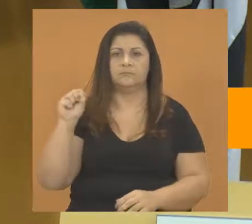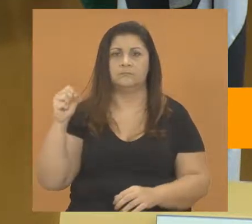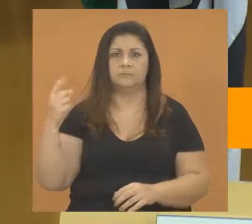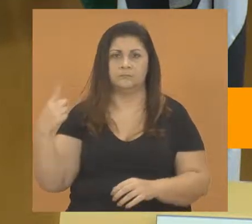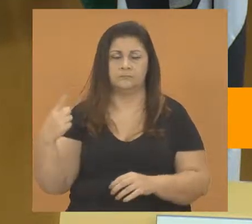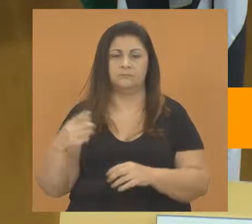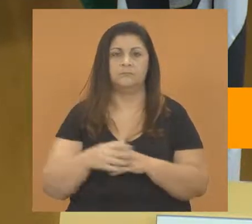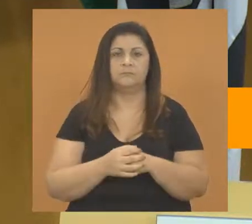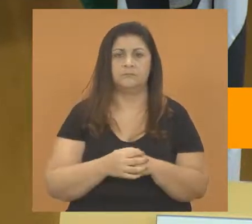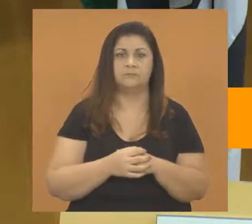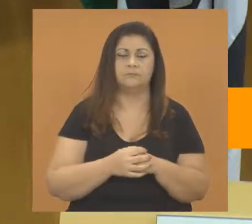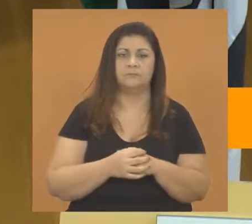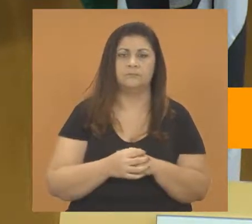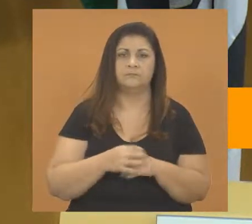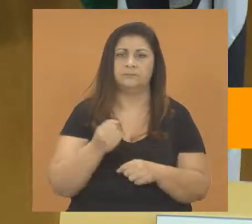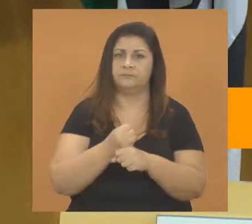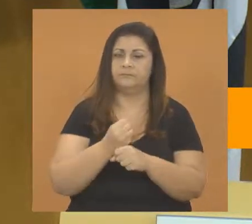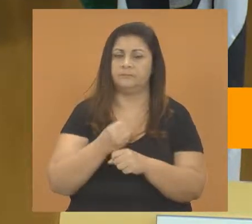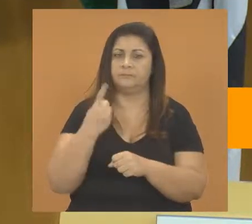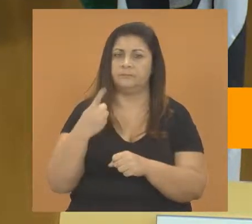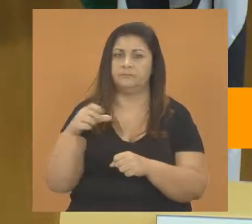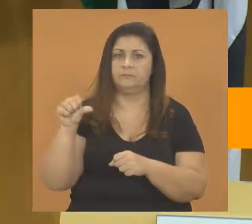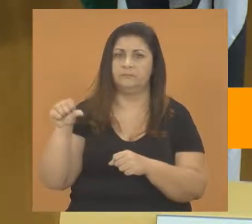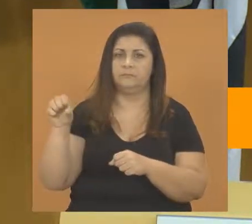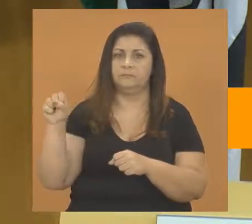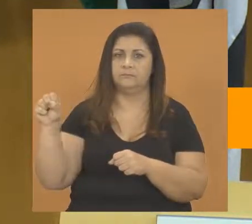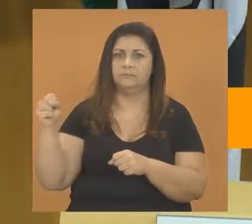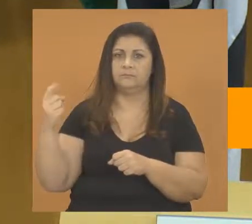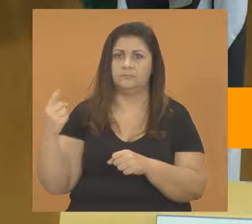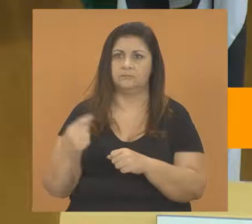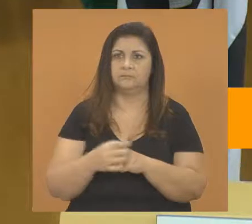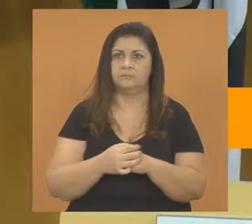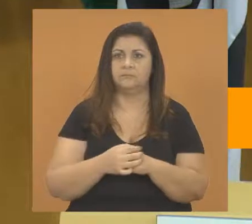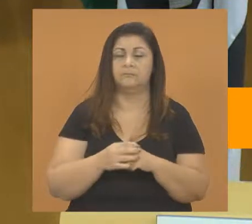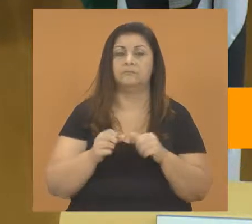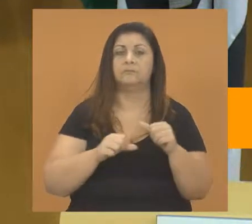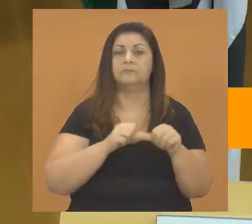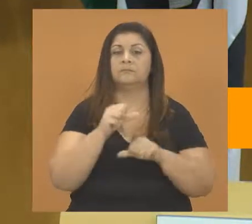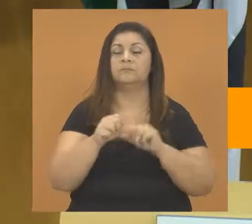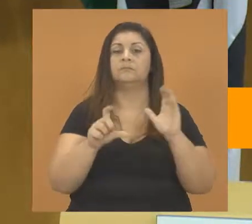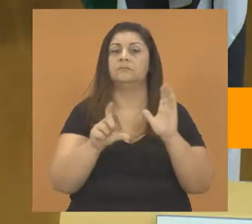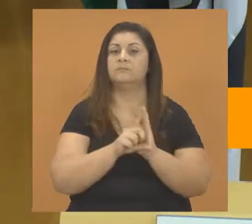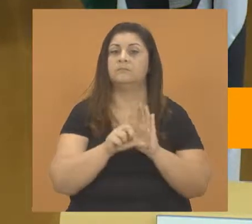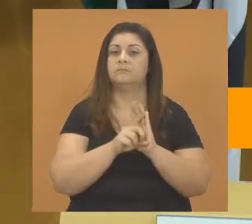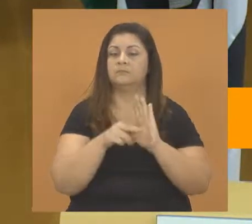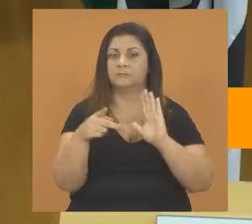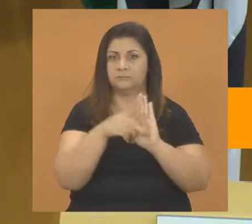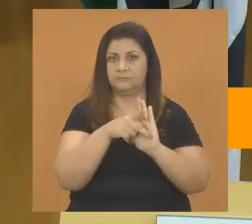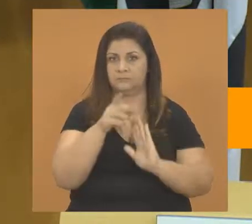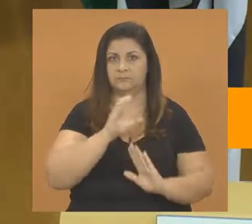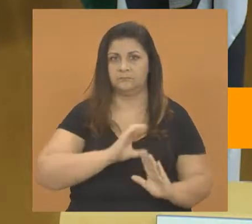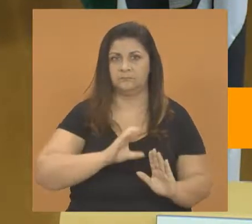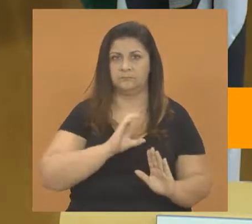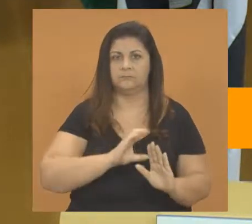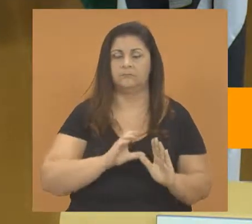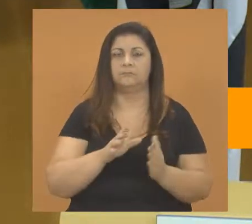março de 1990 que decreta e promulga a lei orgânica do município de jacareí